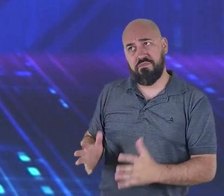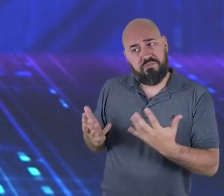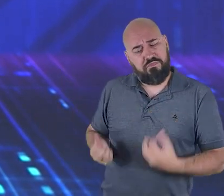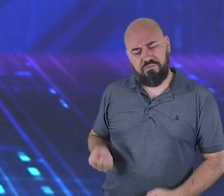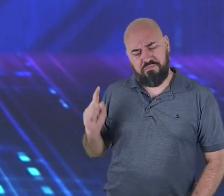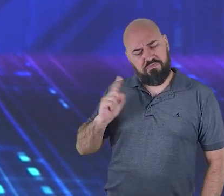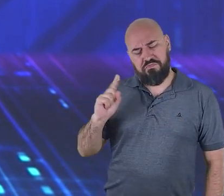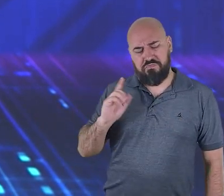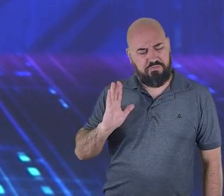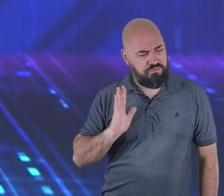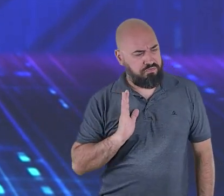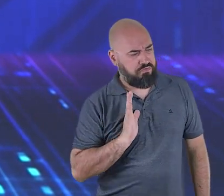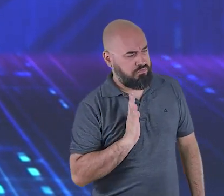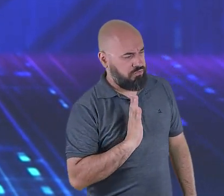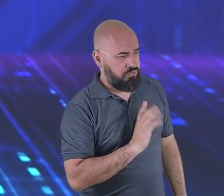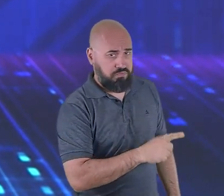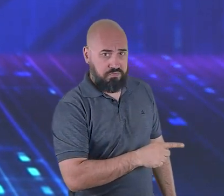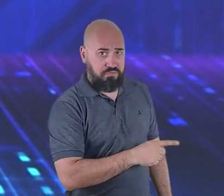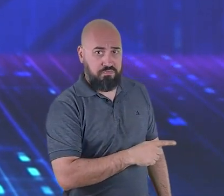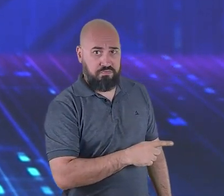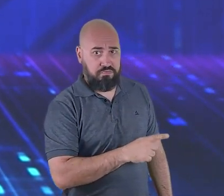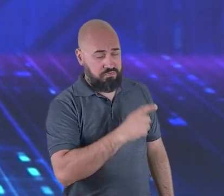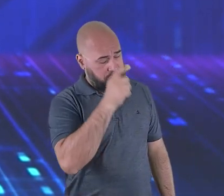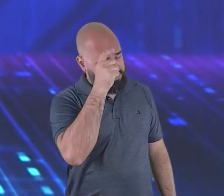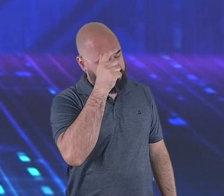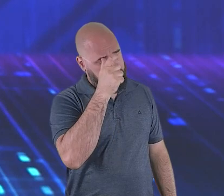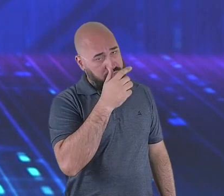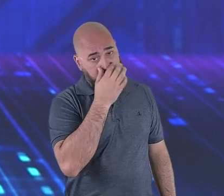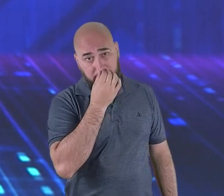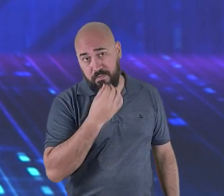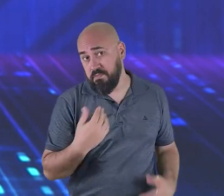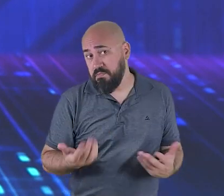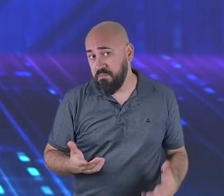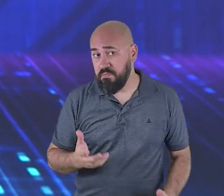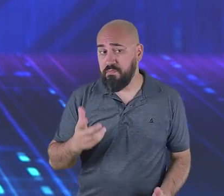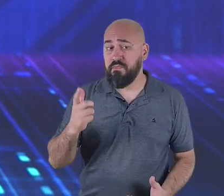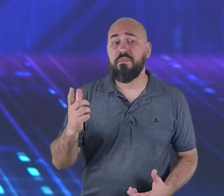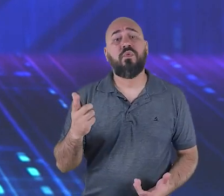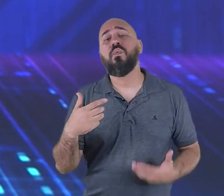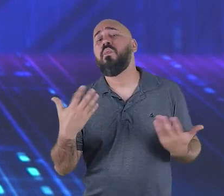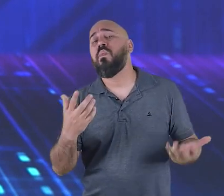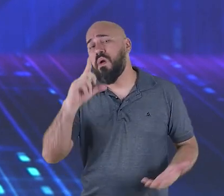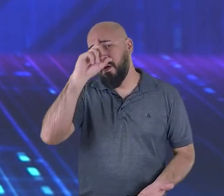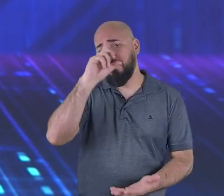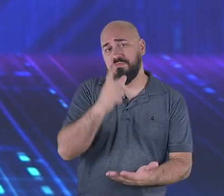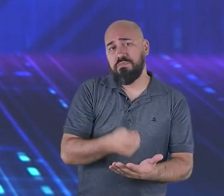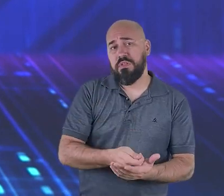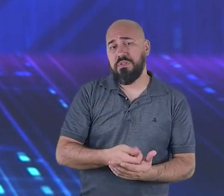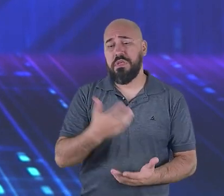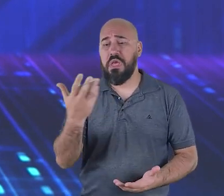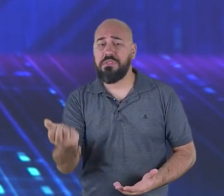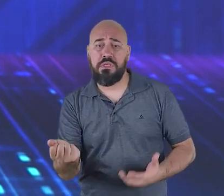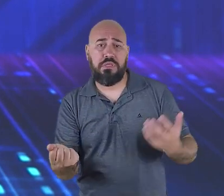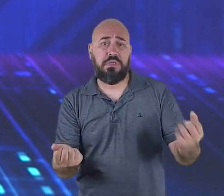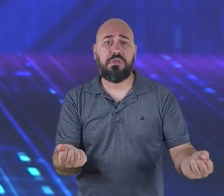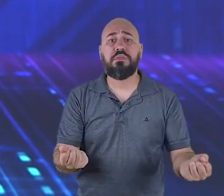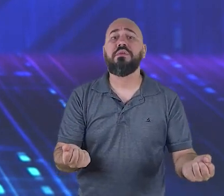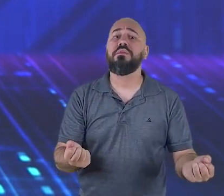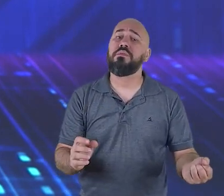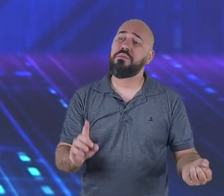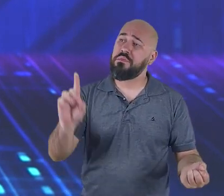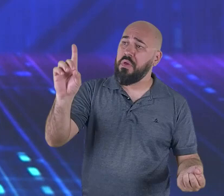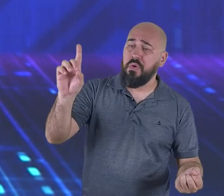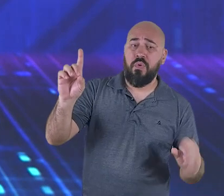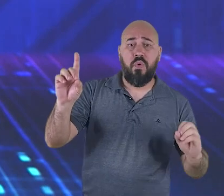Ele deve dar às suas criaturas o direito de decidir e apela para que você aceite agora